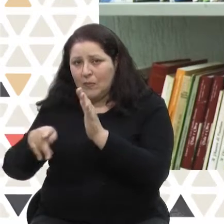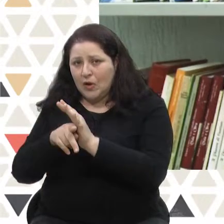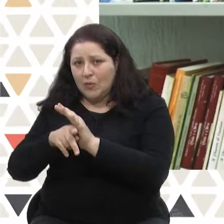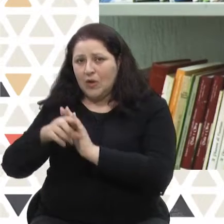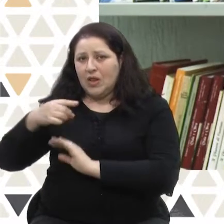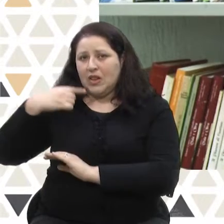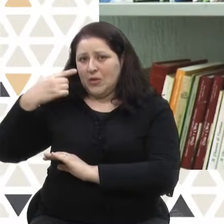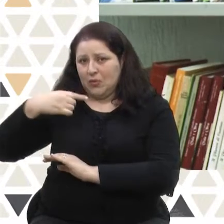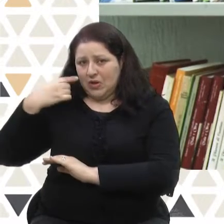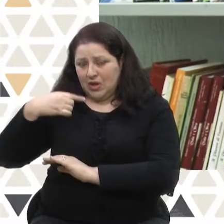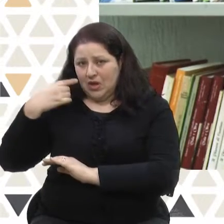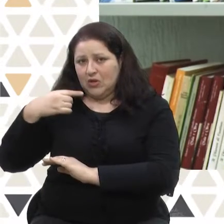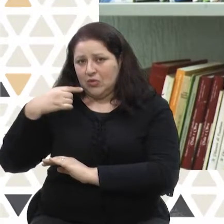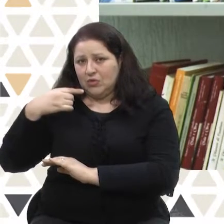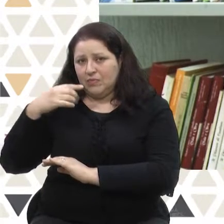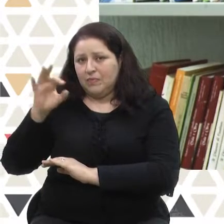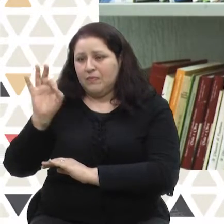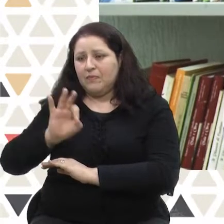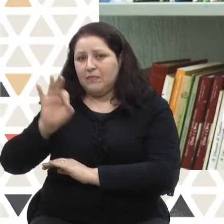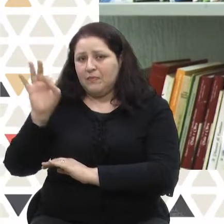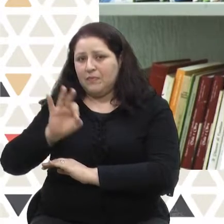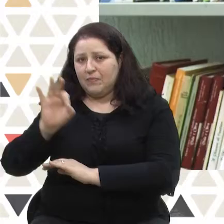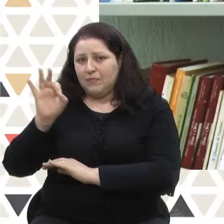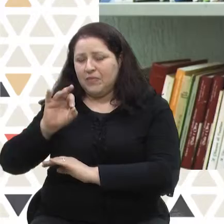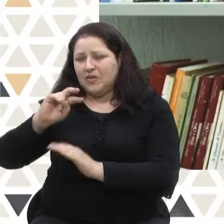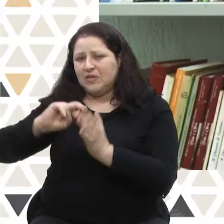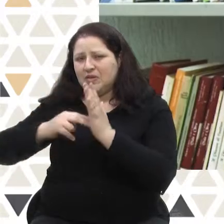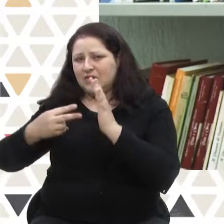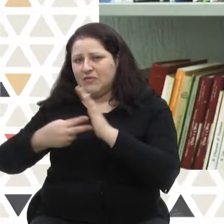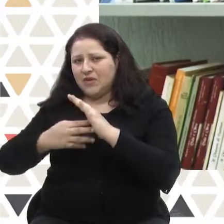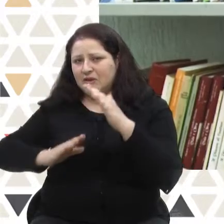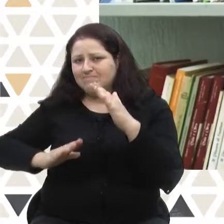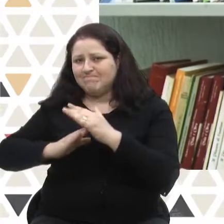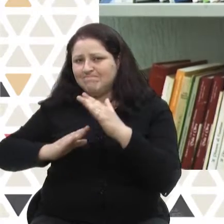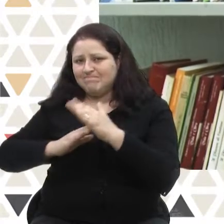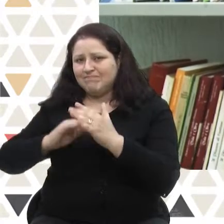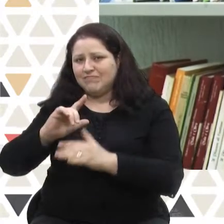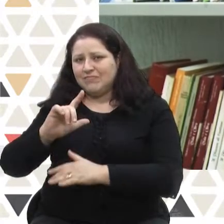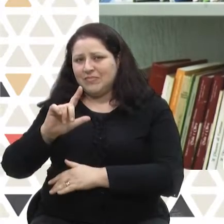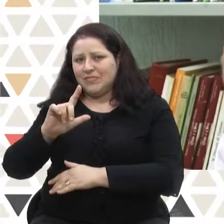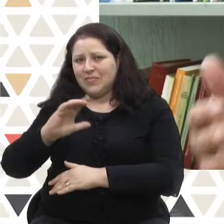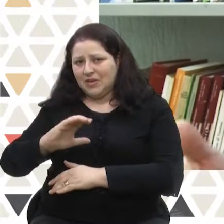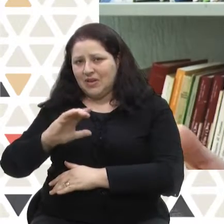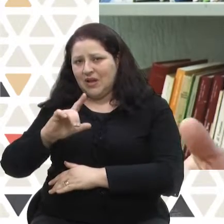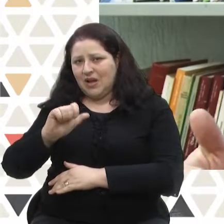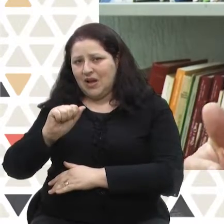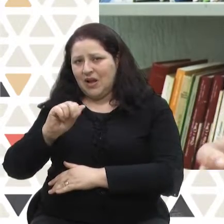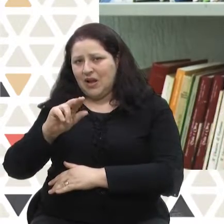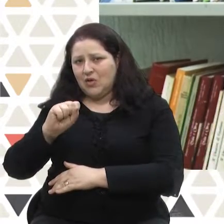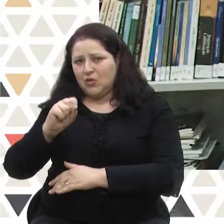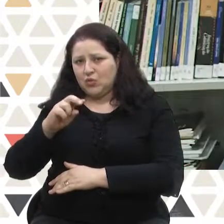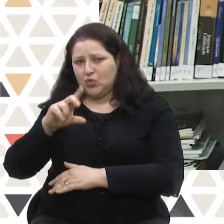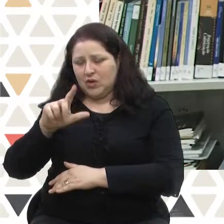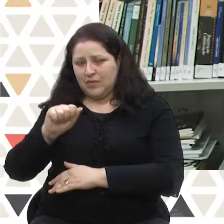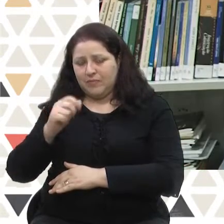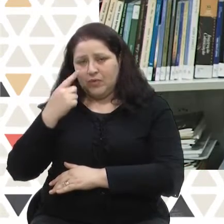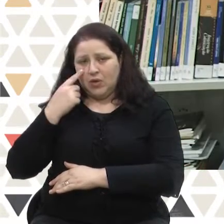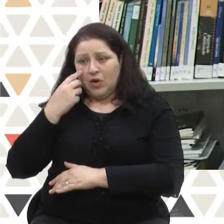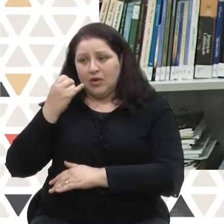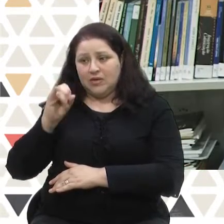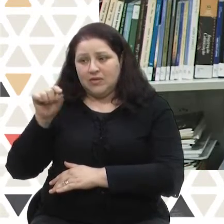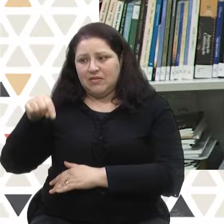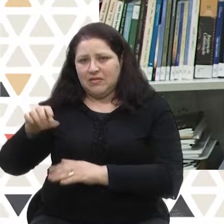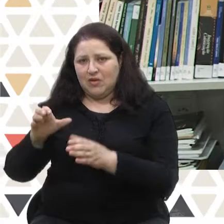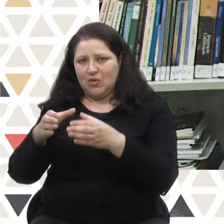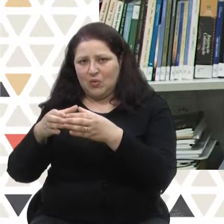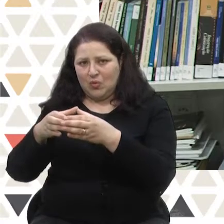dos Deputados, que é o índice que nós chamamos popularmente como cláusula de barreira ou cláusula de desempenho. Se a federação